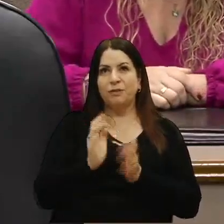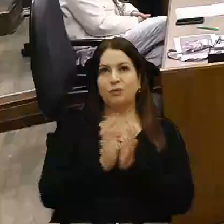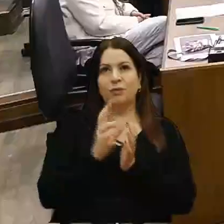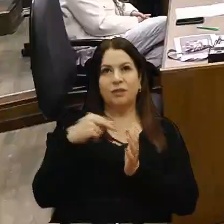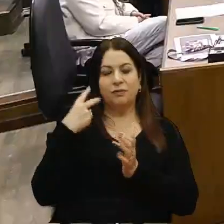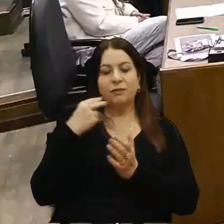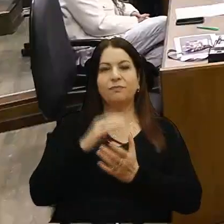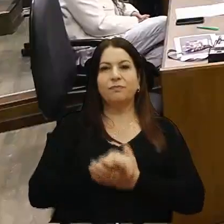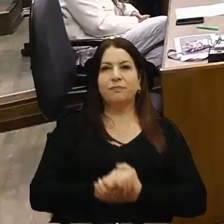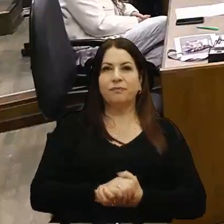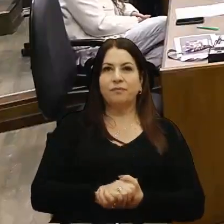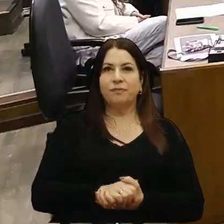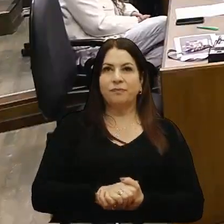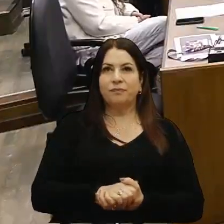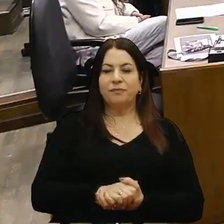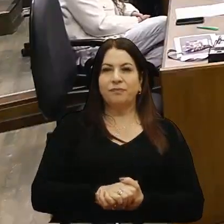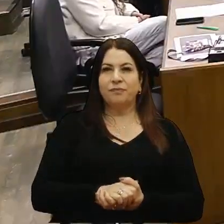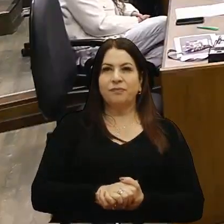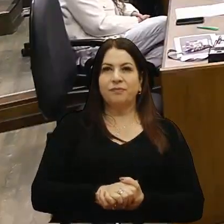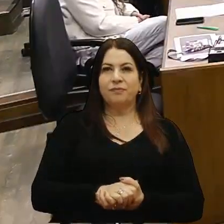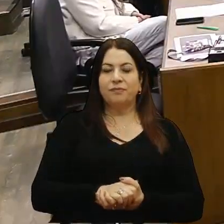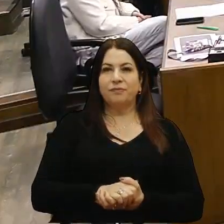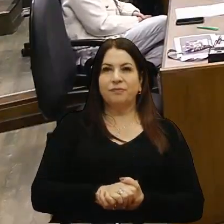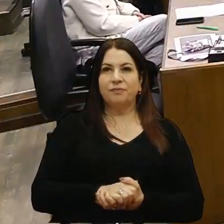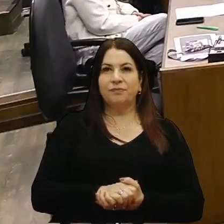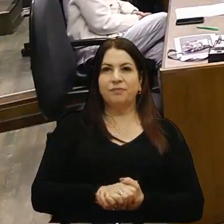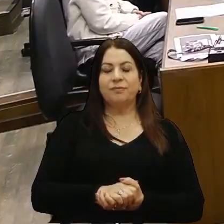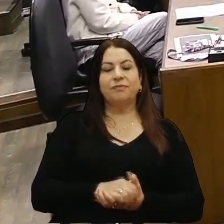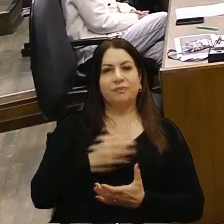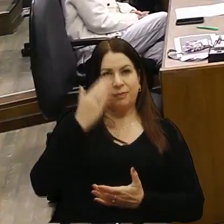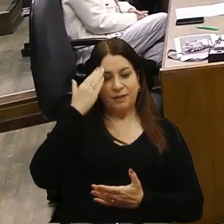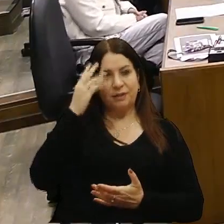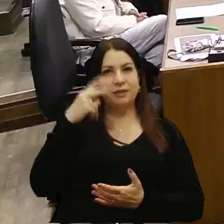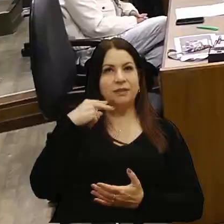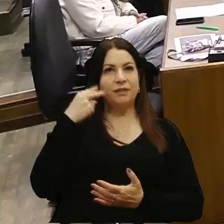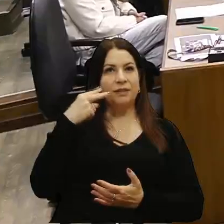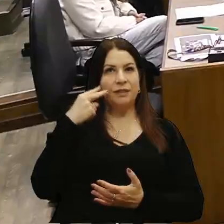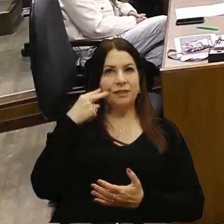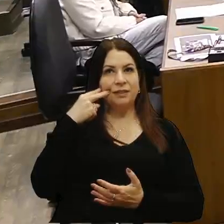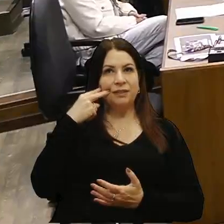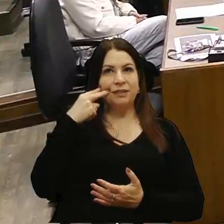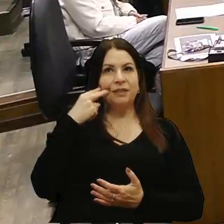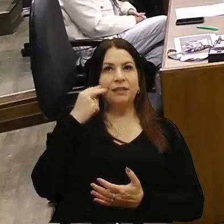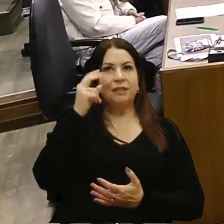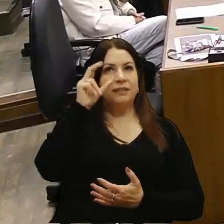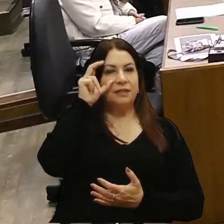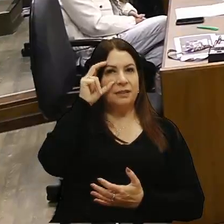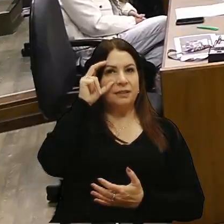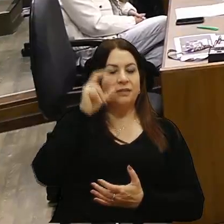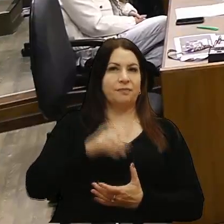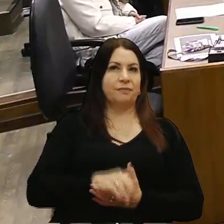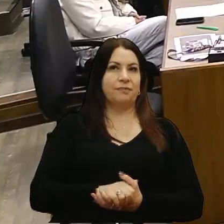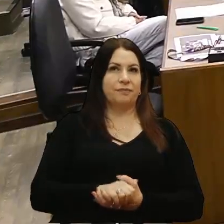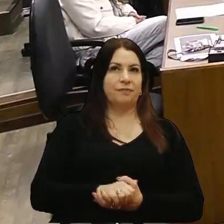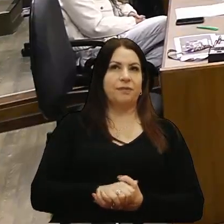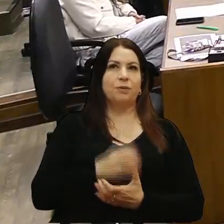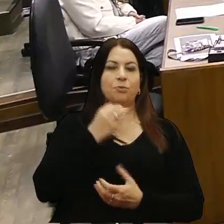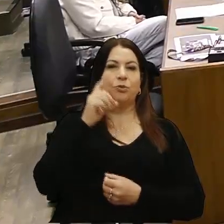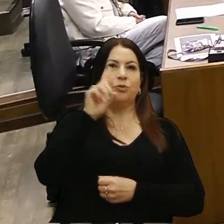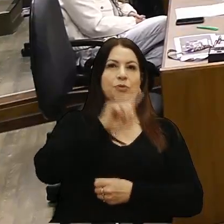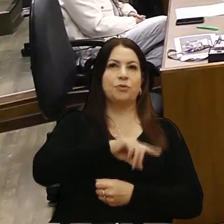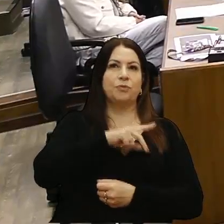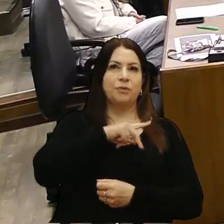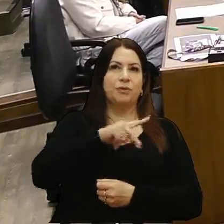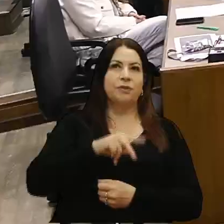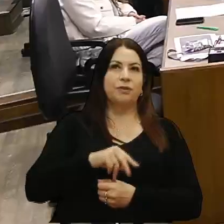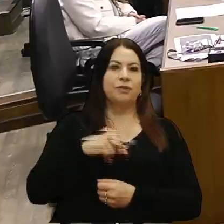vereadores. O vereador Cristiano Becker, com a palavra a vereadora Sandra Boneto. Bom dia, presidente.